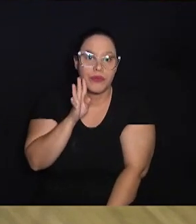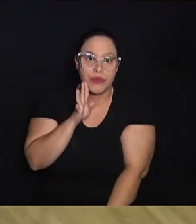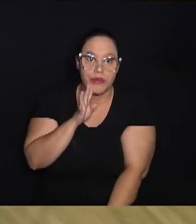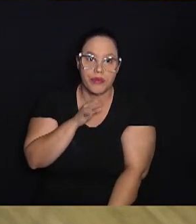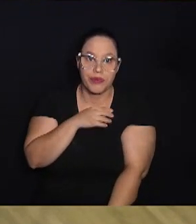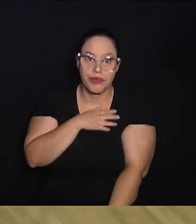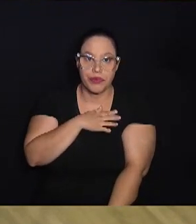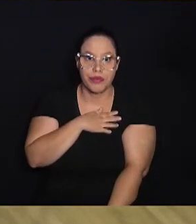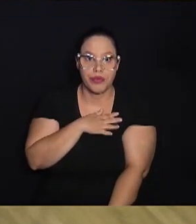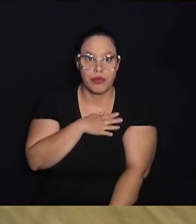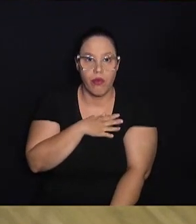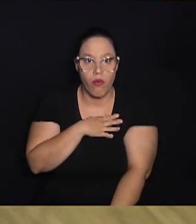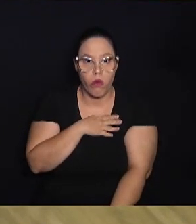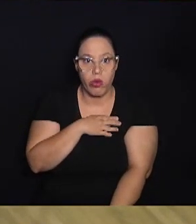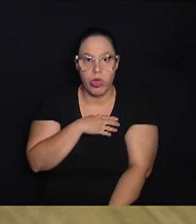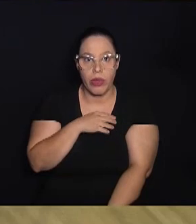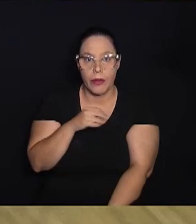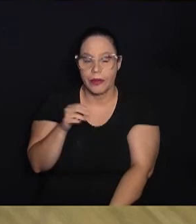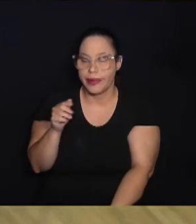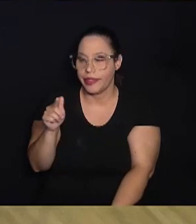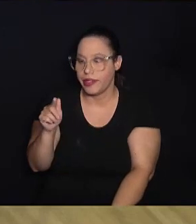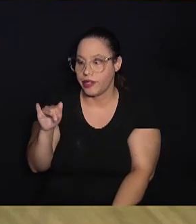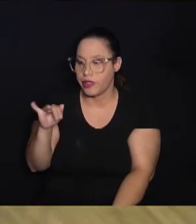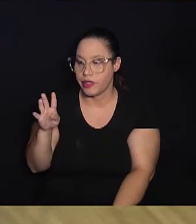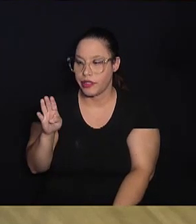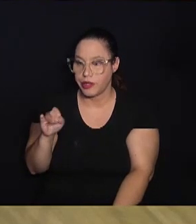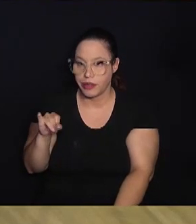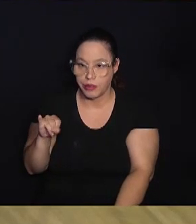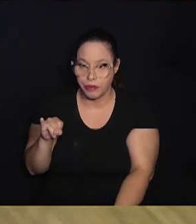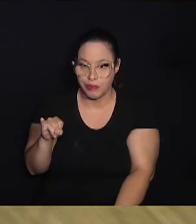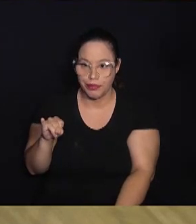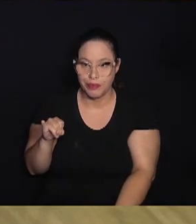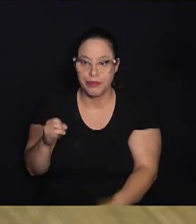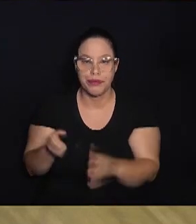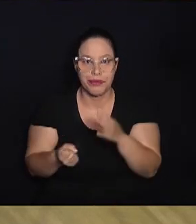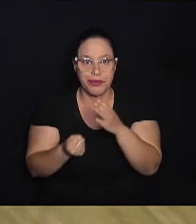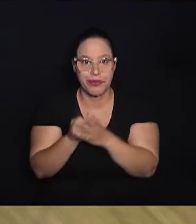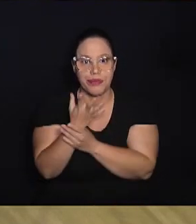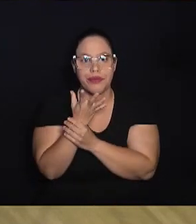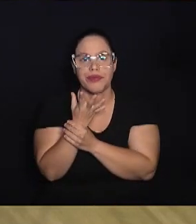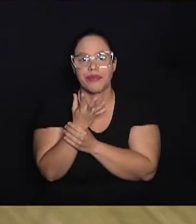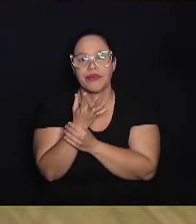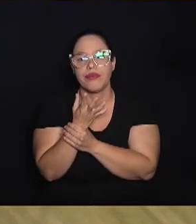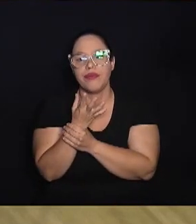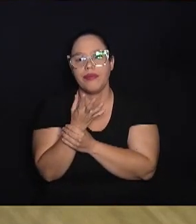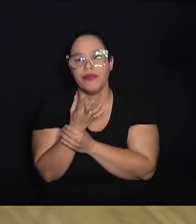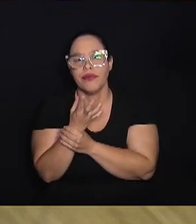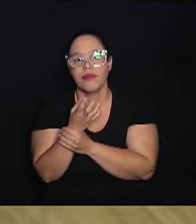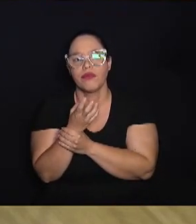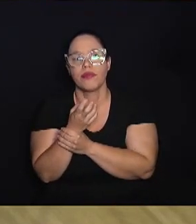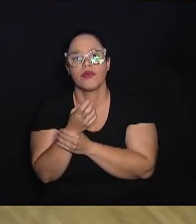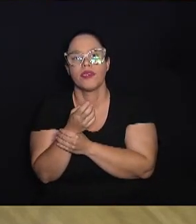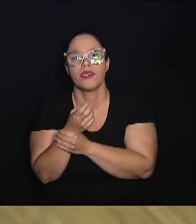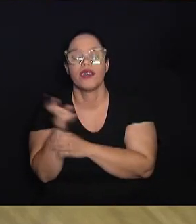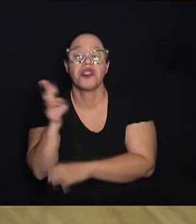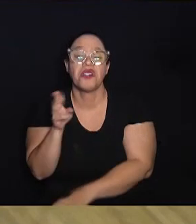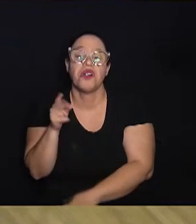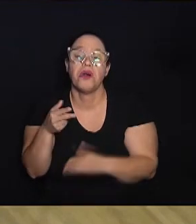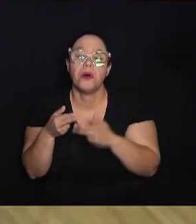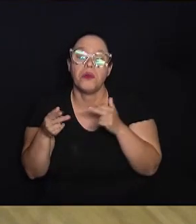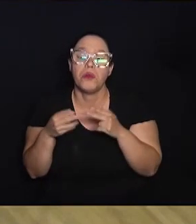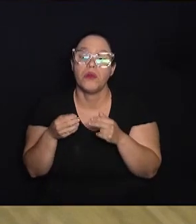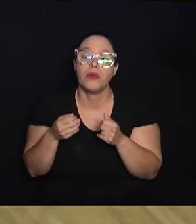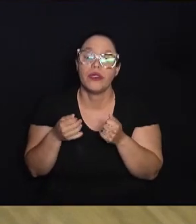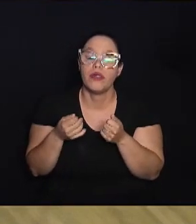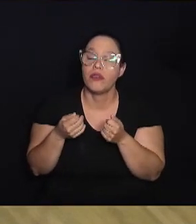contou sobre sobre o gibi que deu origem a esse né a história de onde veio esse nome diferente né conta pra